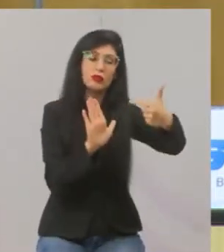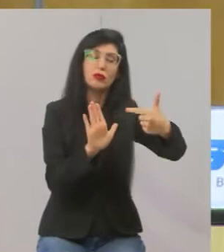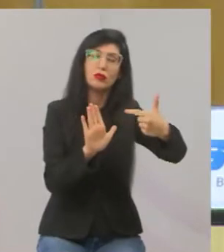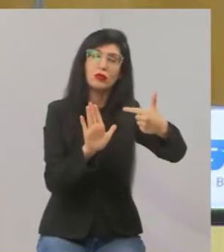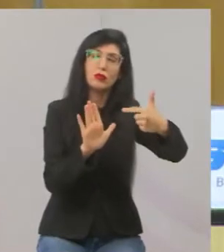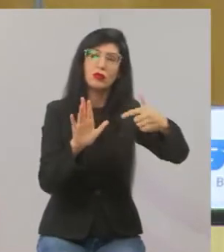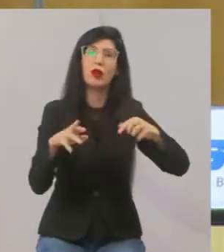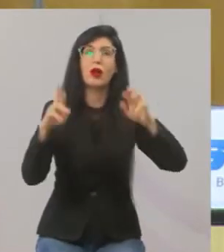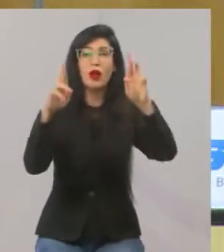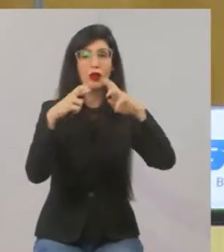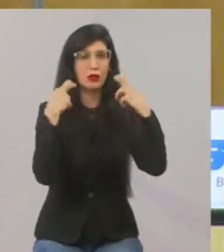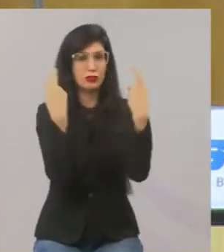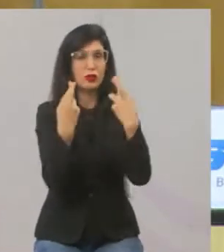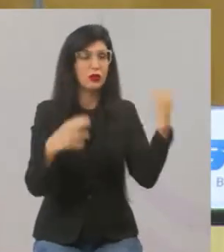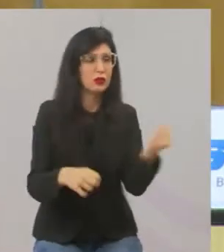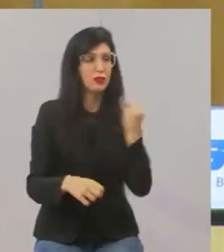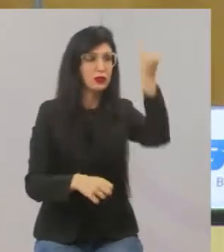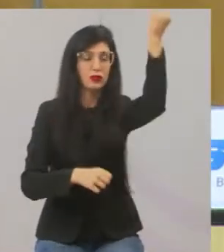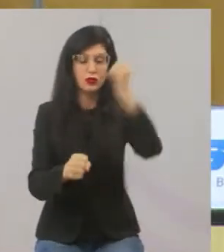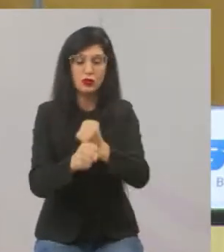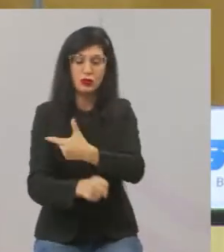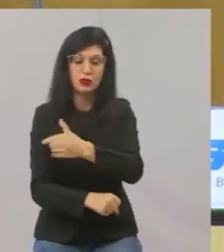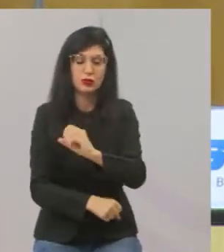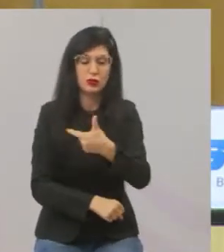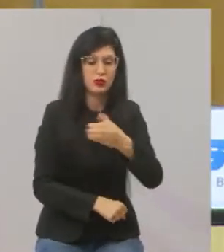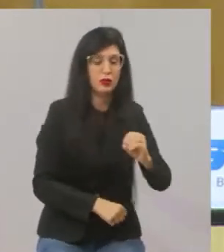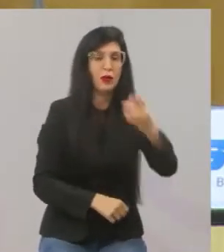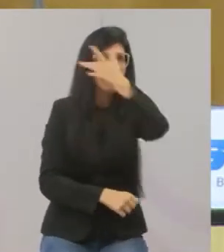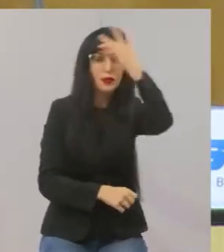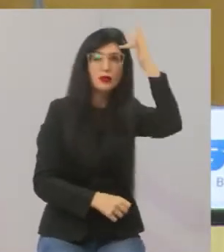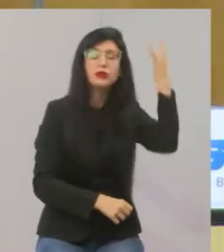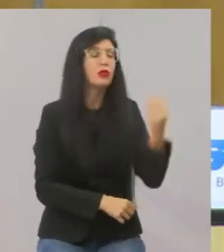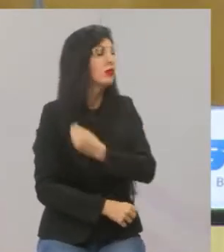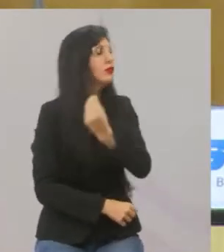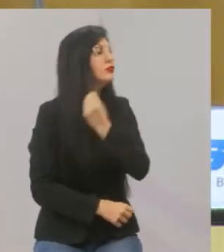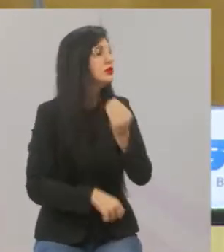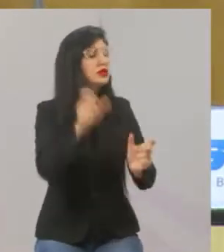2020, solicito ao primeiro secretário que faça a verificação de presença.